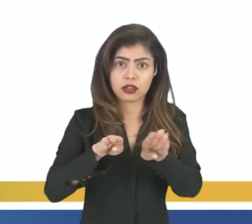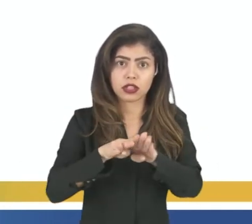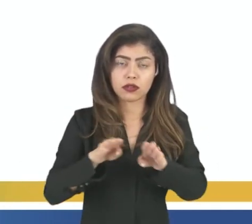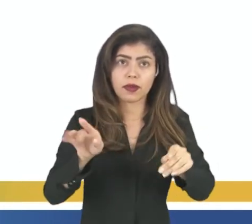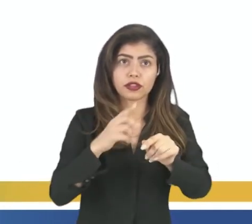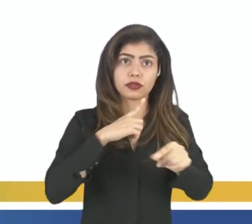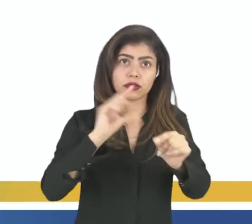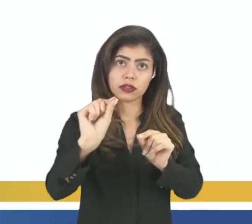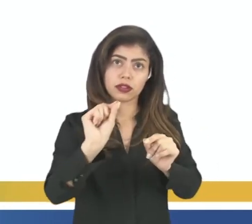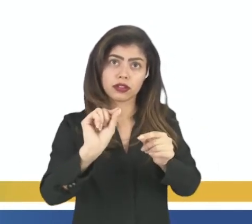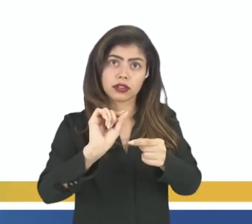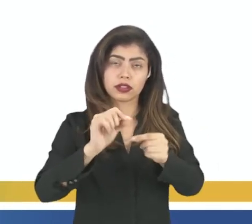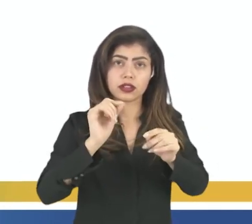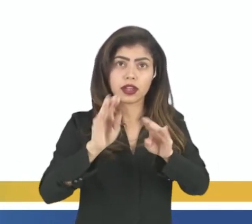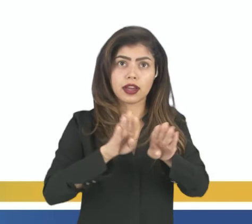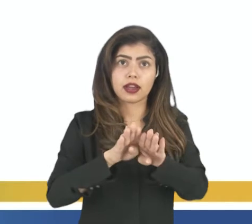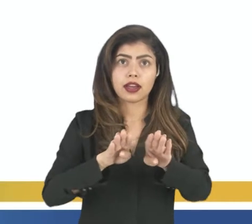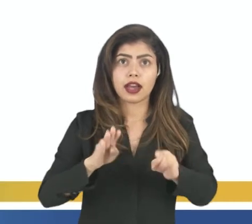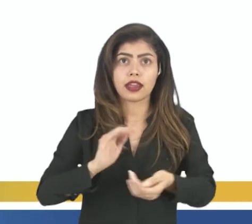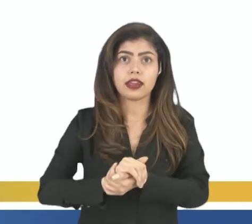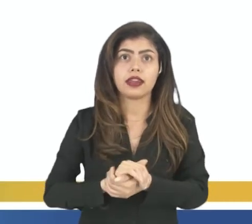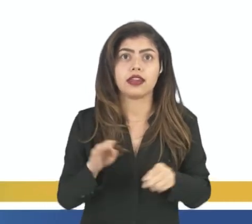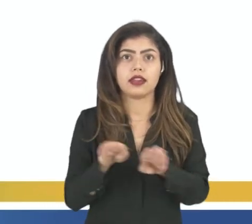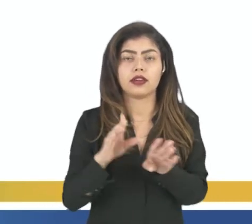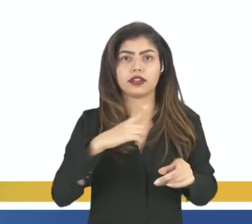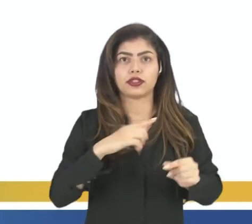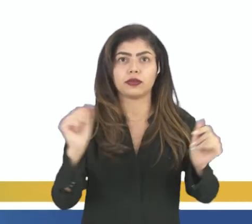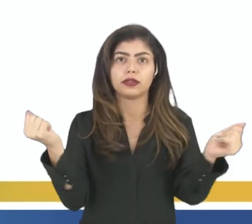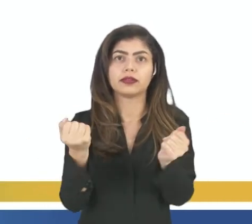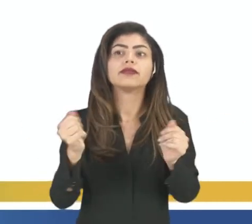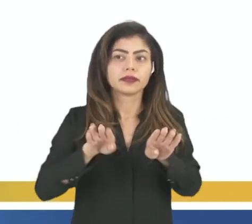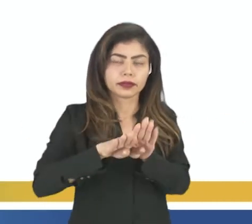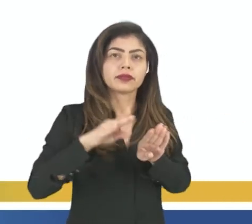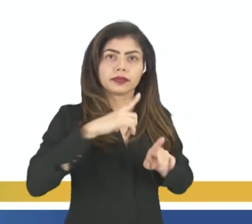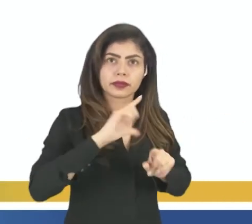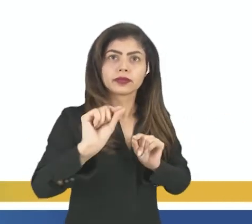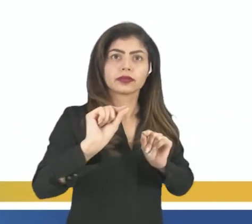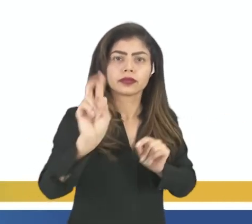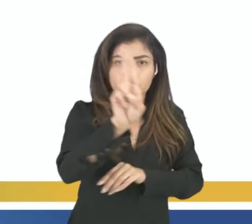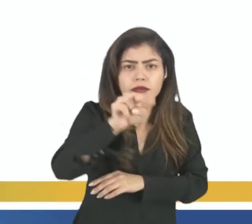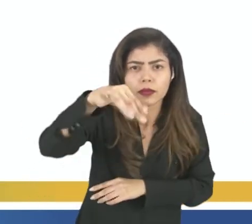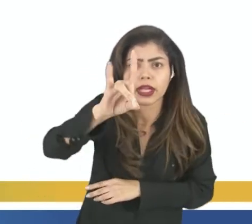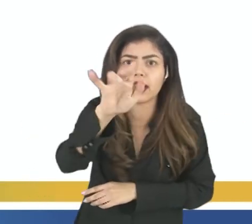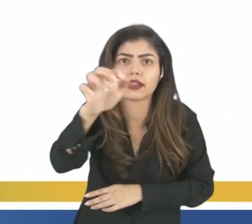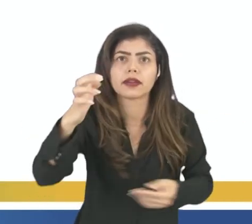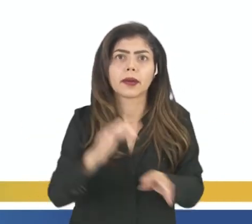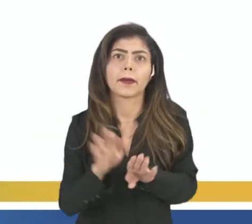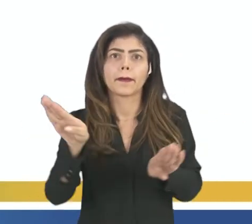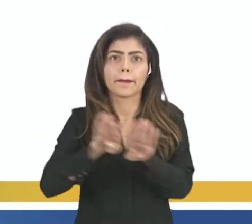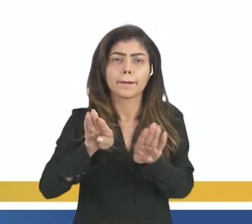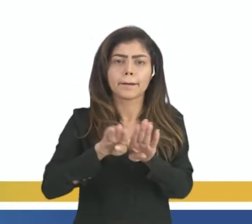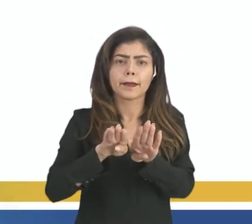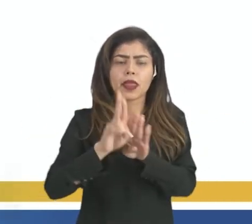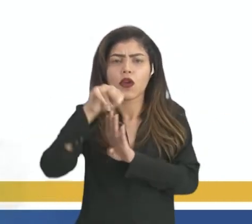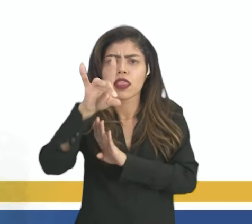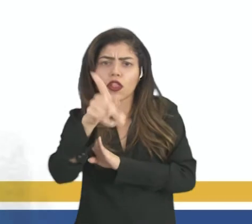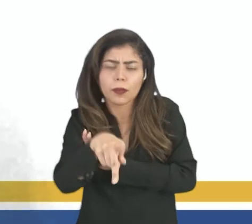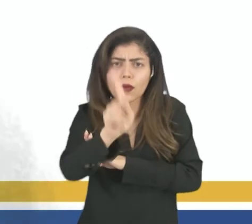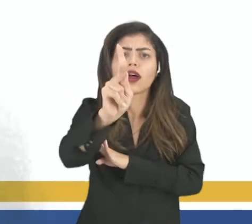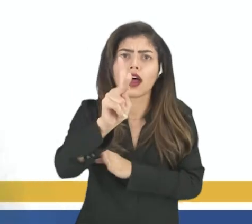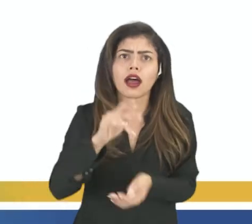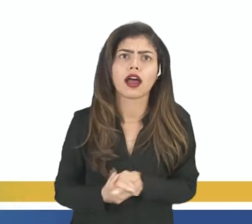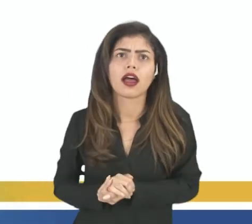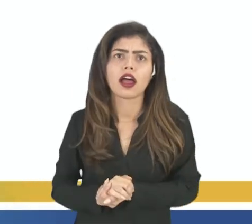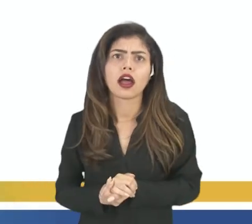a mola se encontra comprimida. Então, vejam a unidade do meu x e a unidade do meu k. O